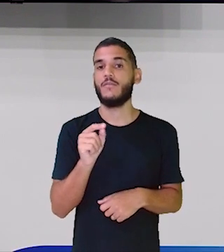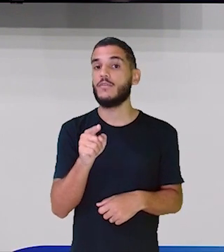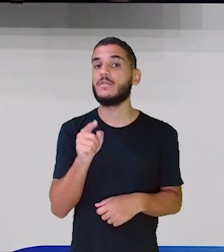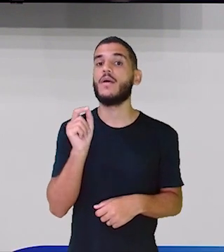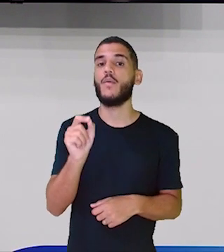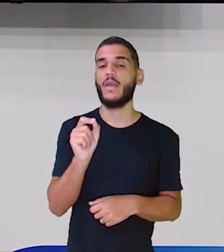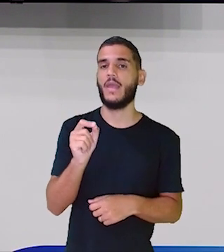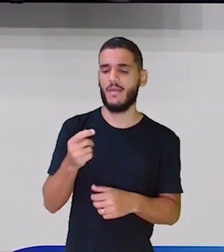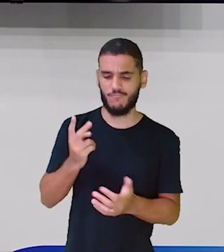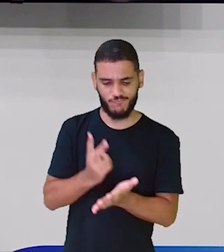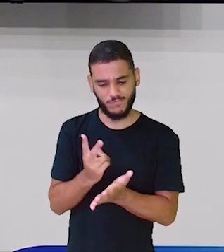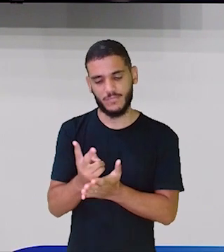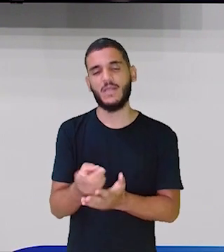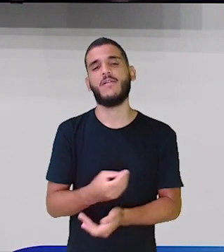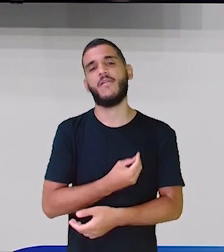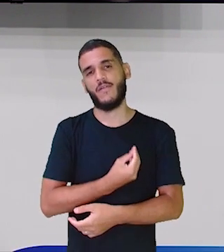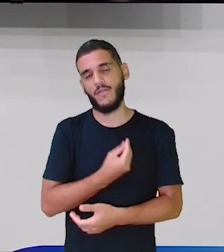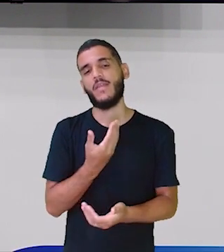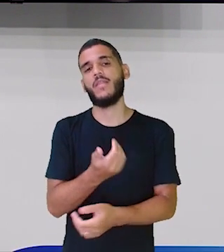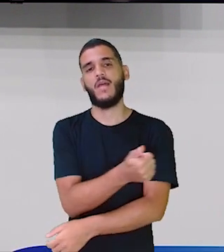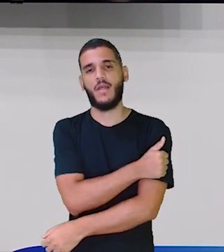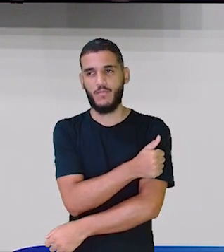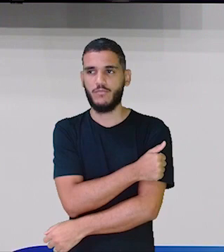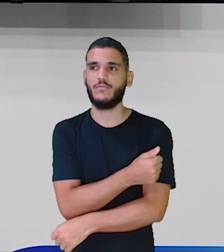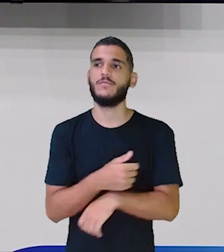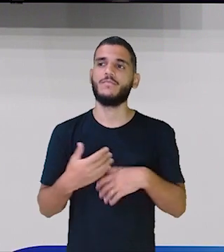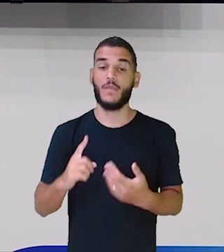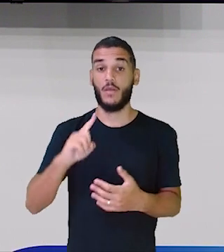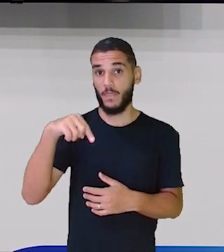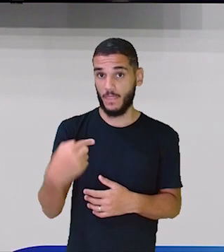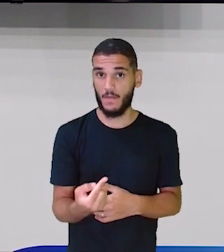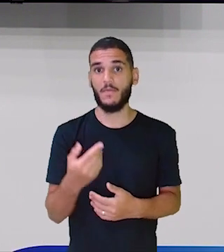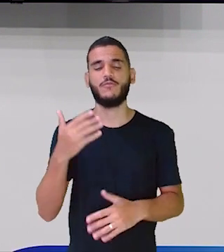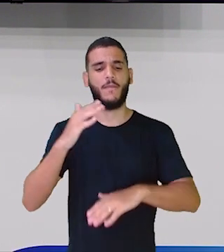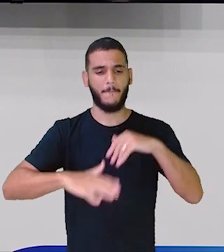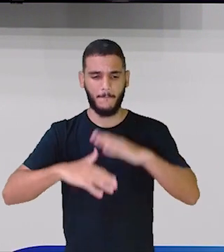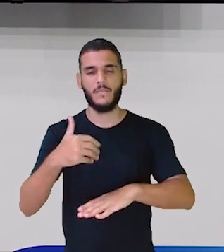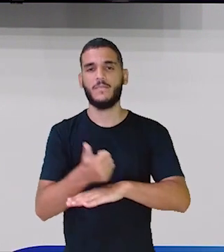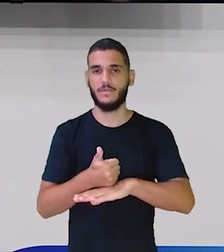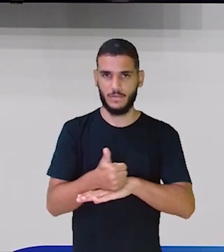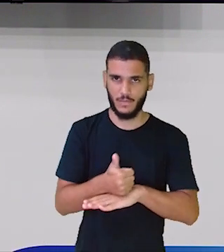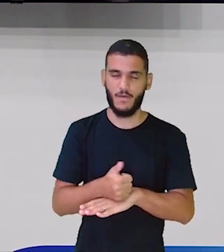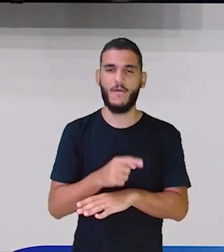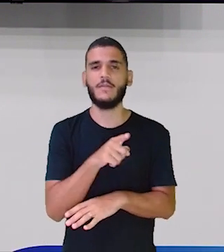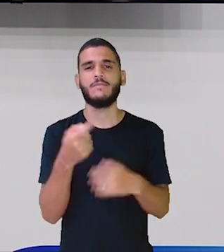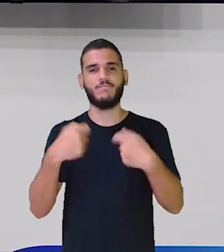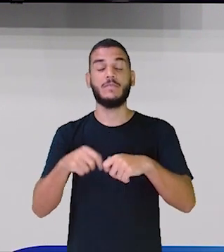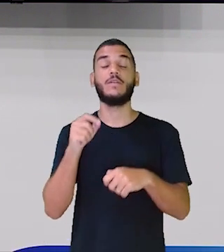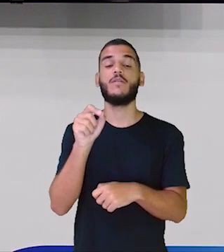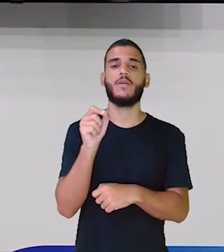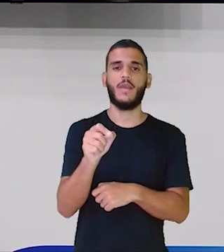sempre aí na sua vida como estudante e também depois como profissional. Você